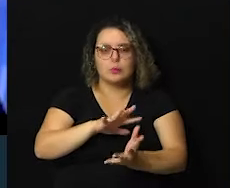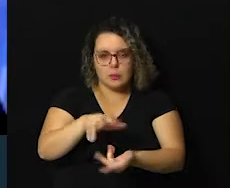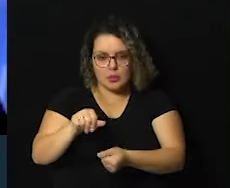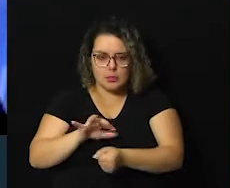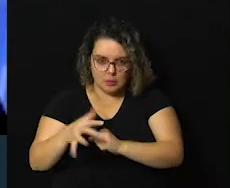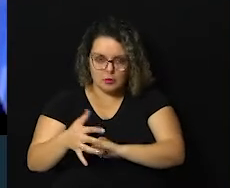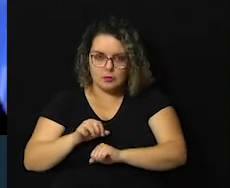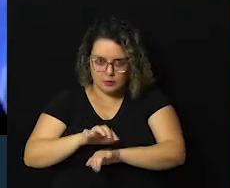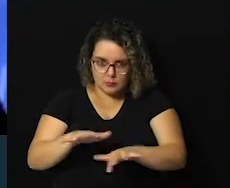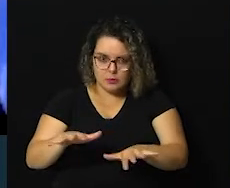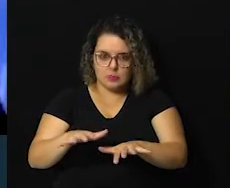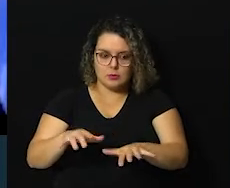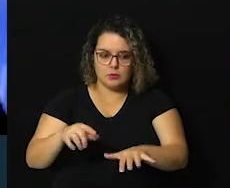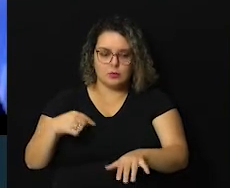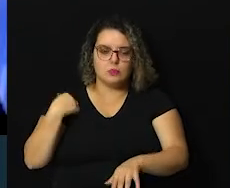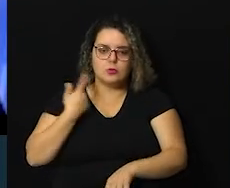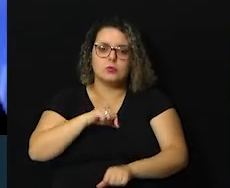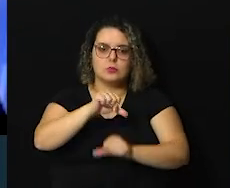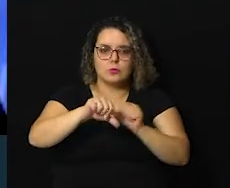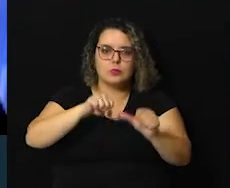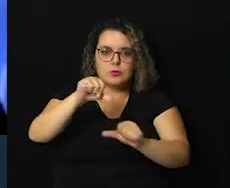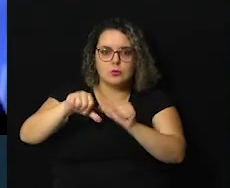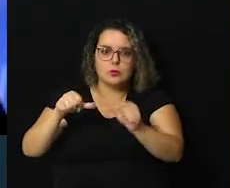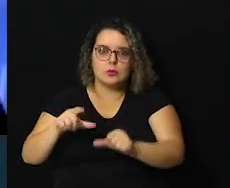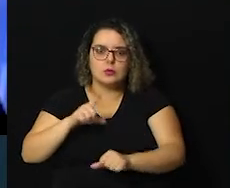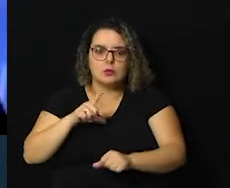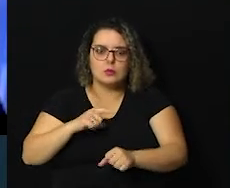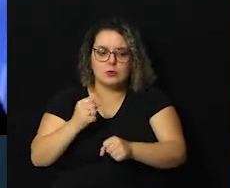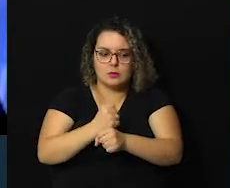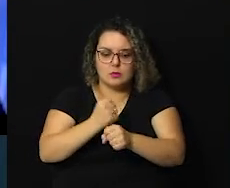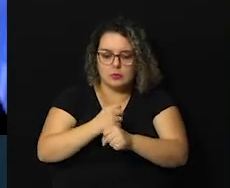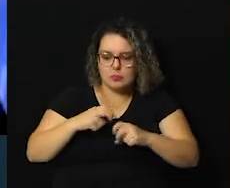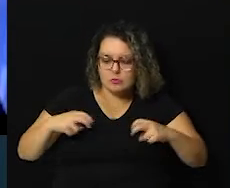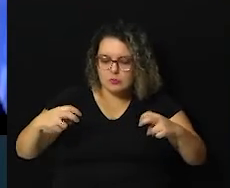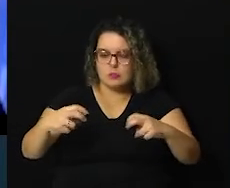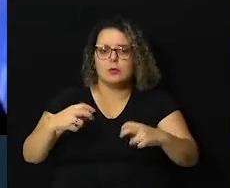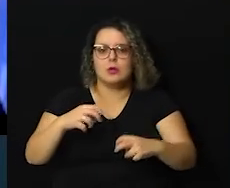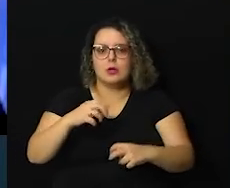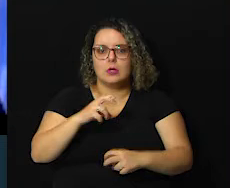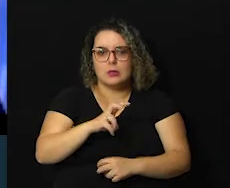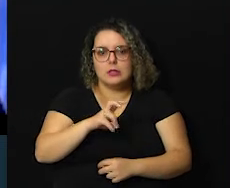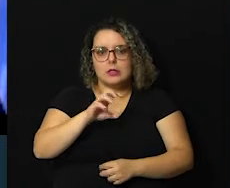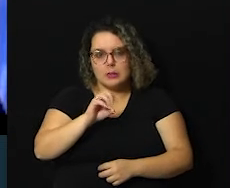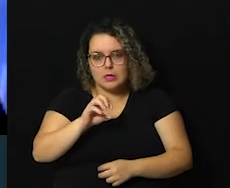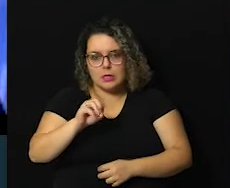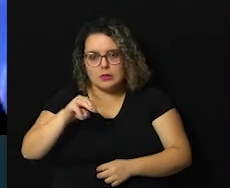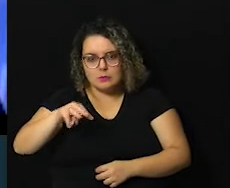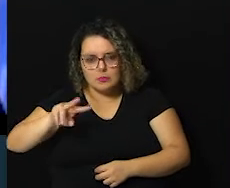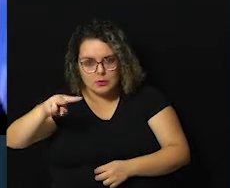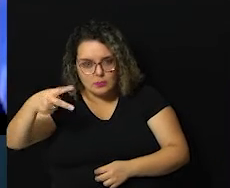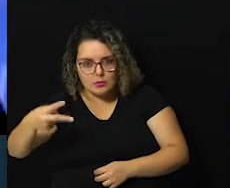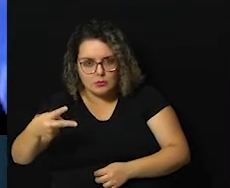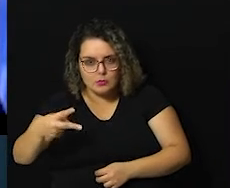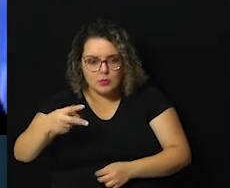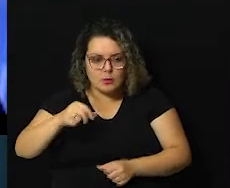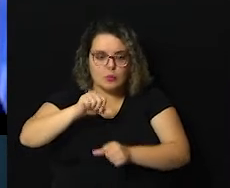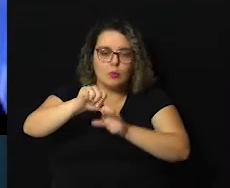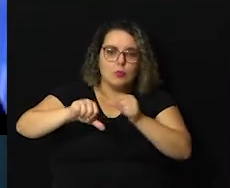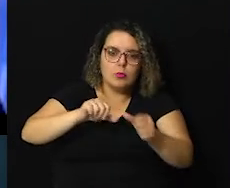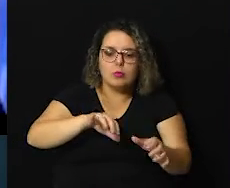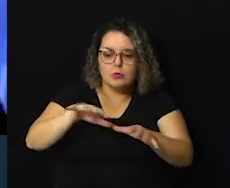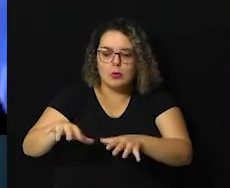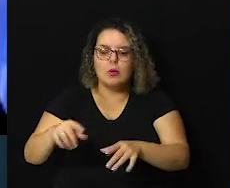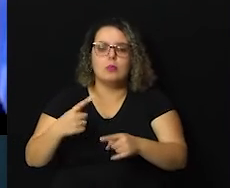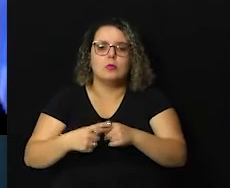da pandemia nós já adiamos nós temos a construção de uma arena de 500 metros quadrados adiada porque